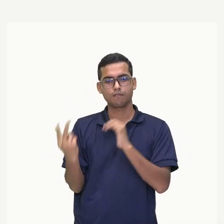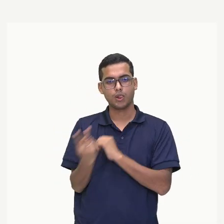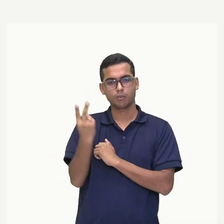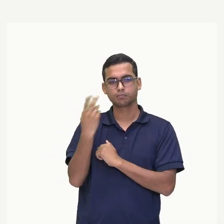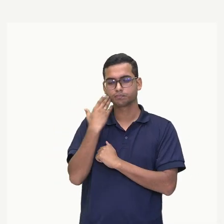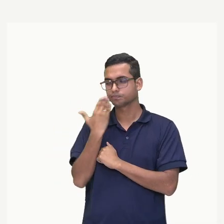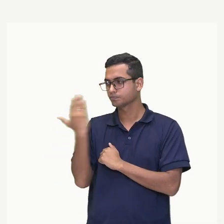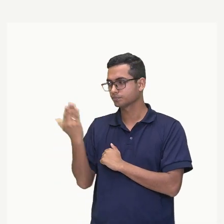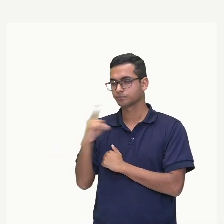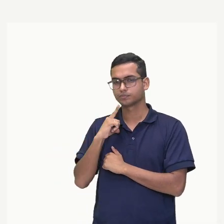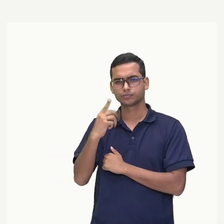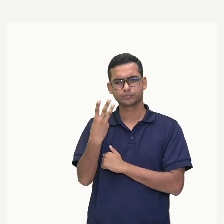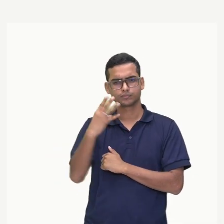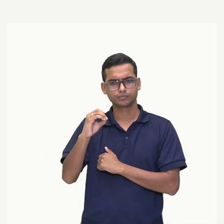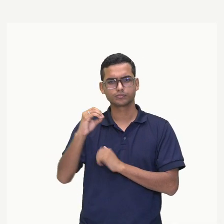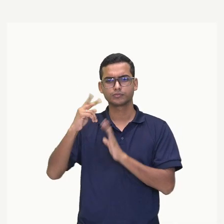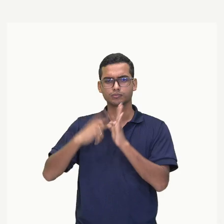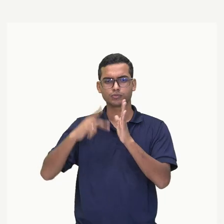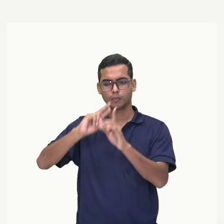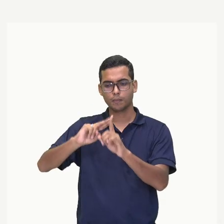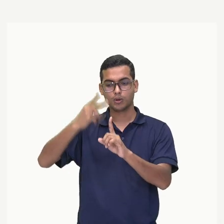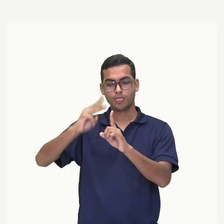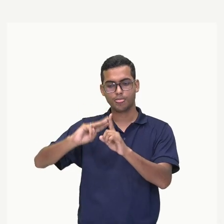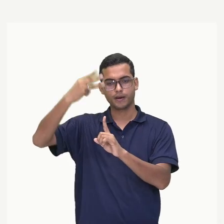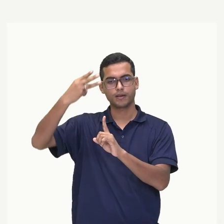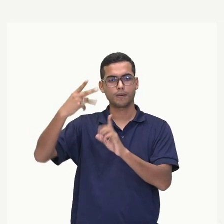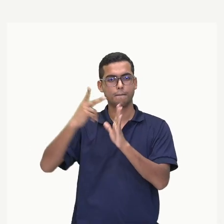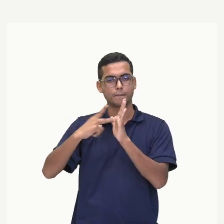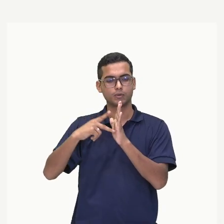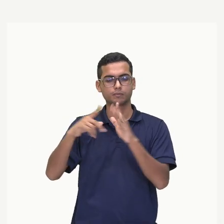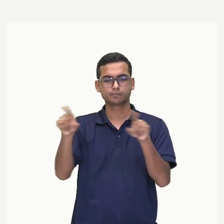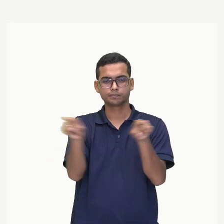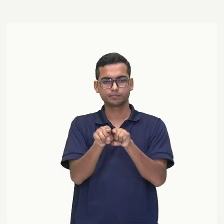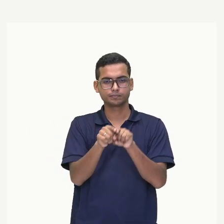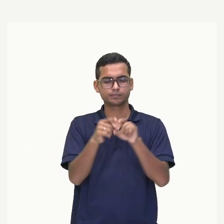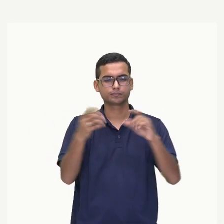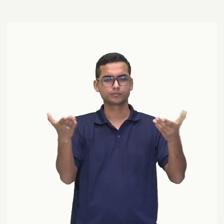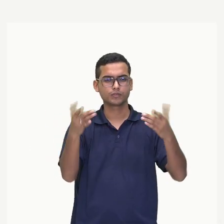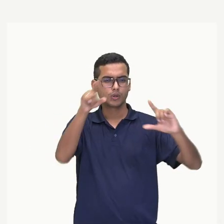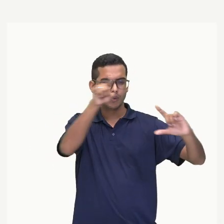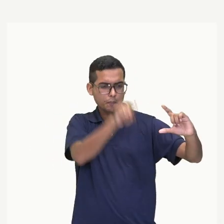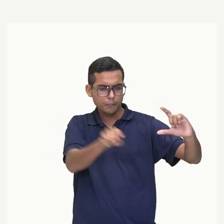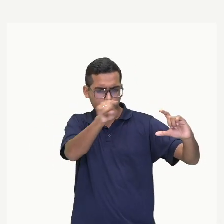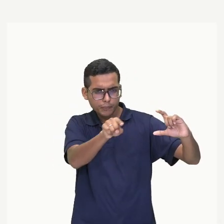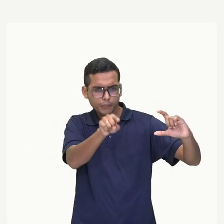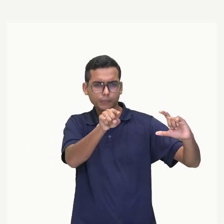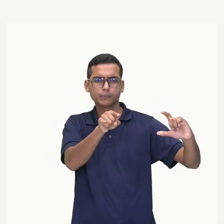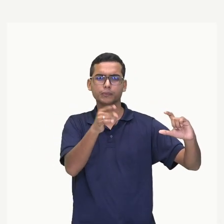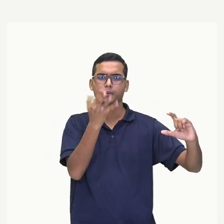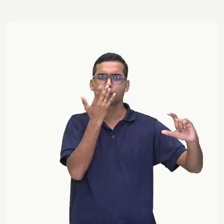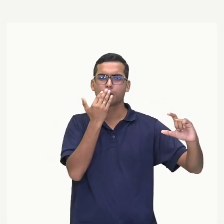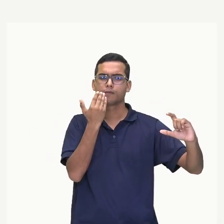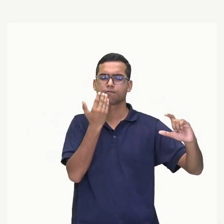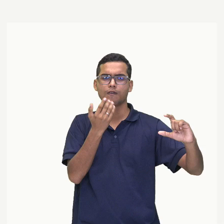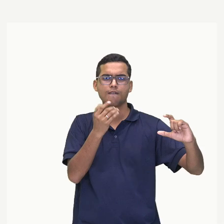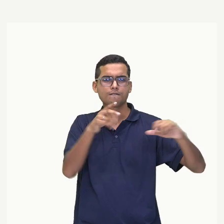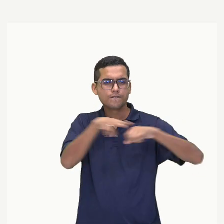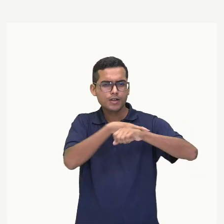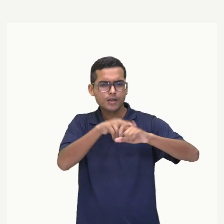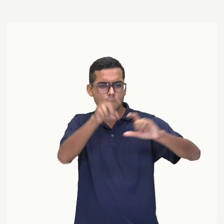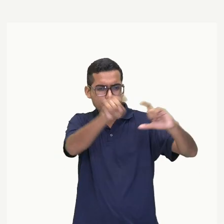acumular 30 pontos. Agora, se você acertar nessa região verdinha aqui,